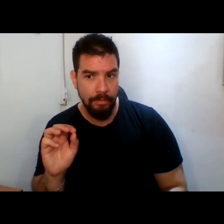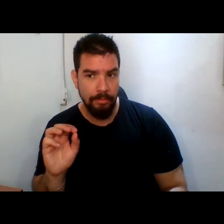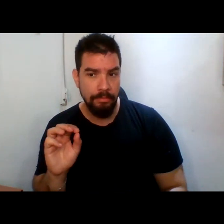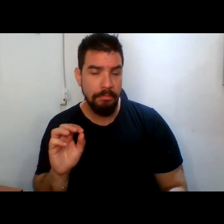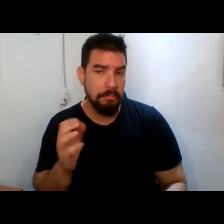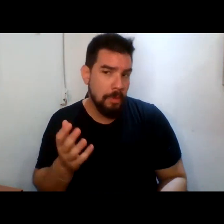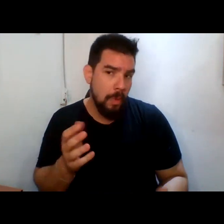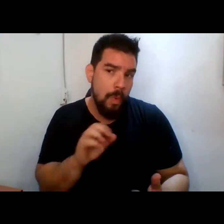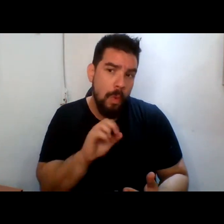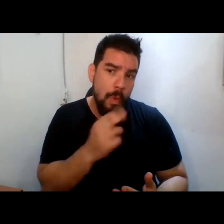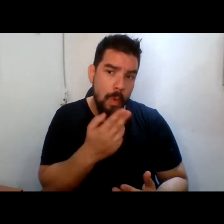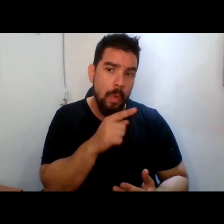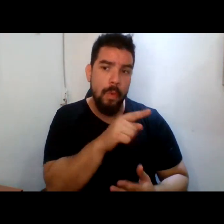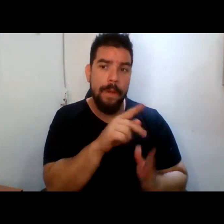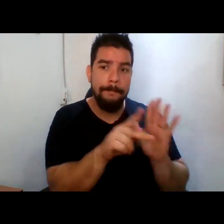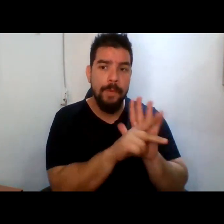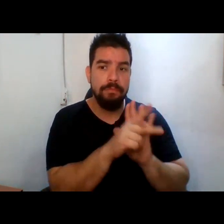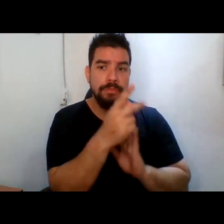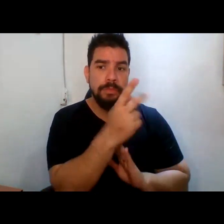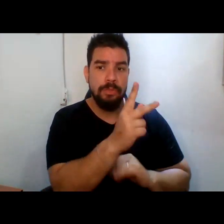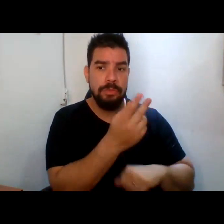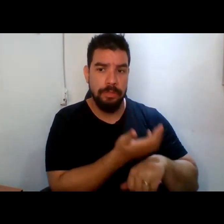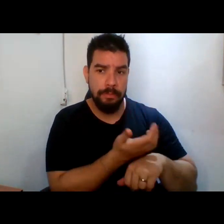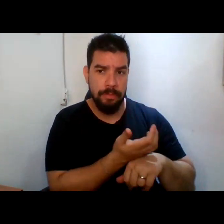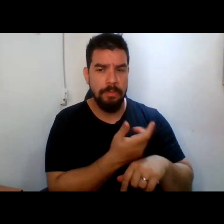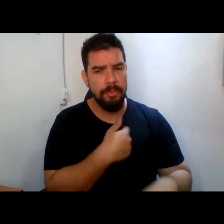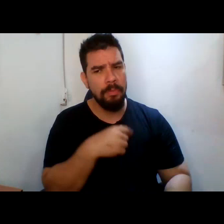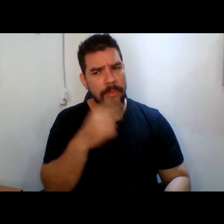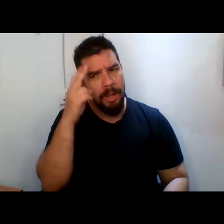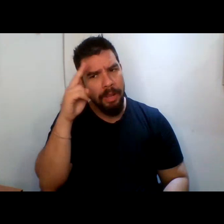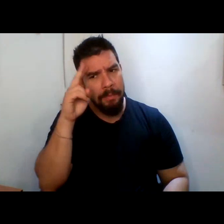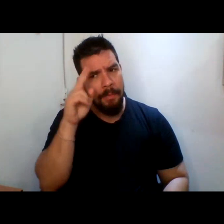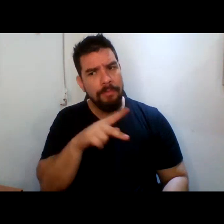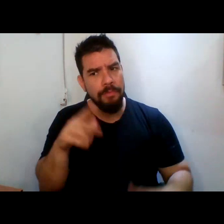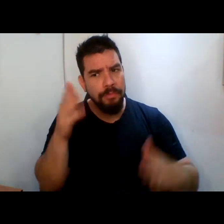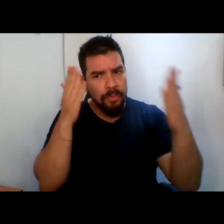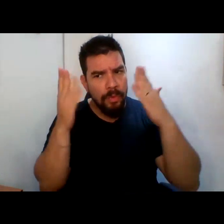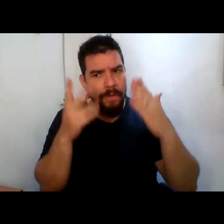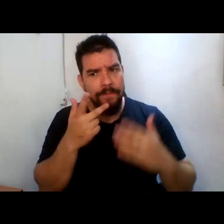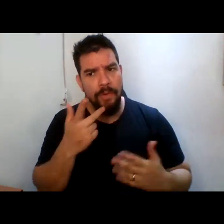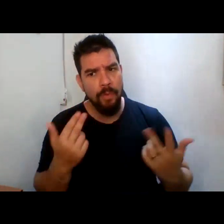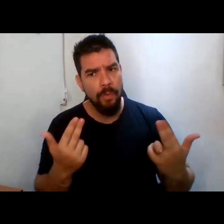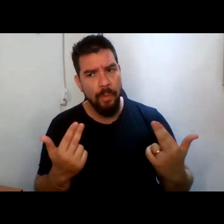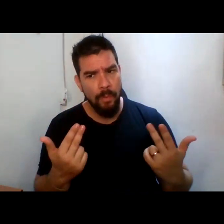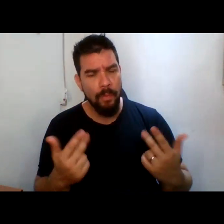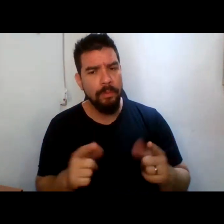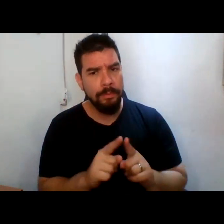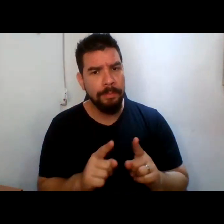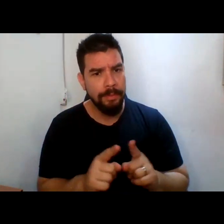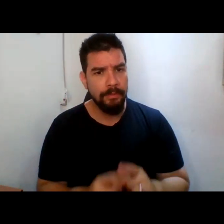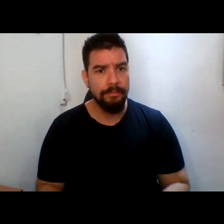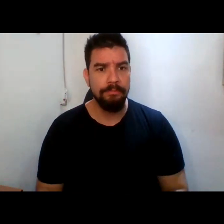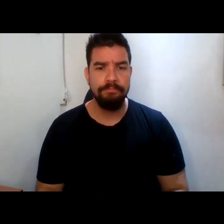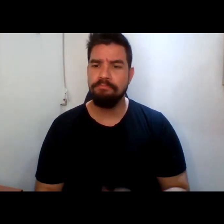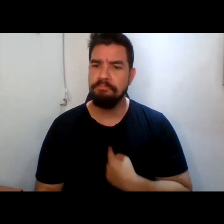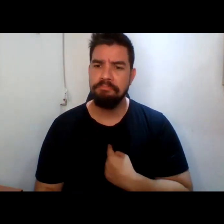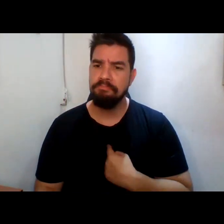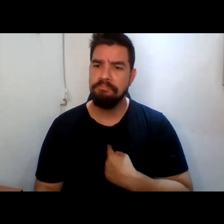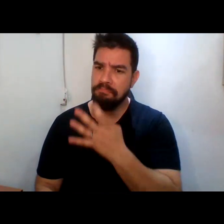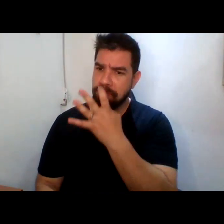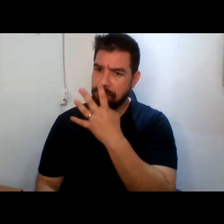só para sua matéria? Porque eu me lembro dela ter falado algo do tipo. Eu não assisti